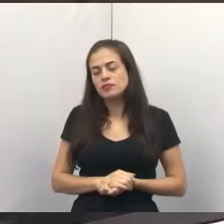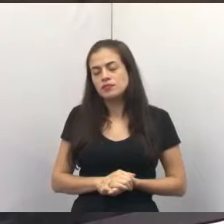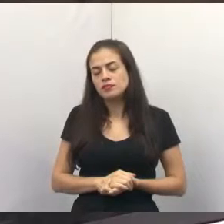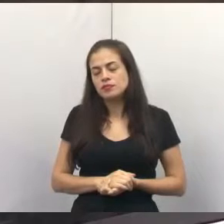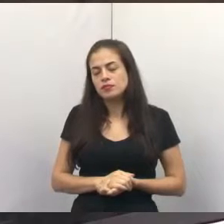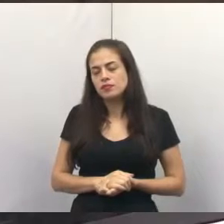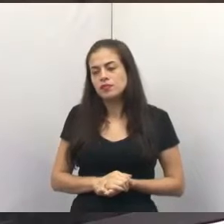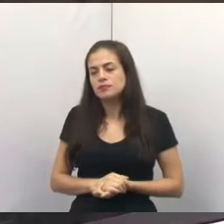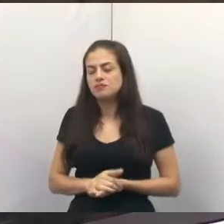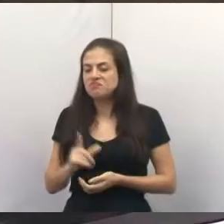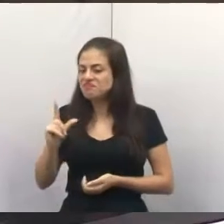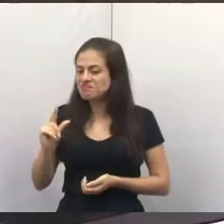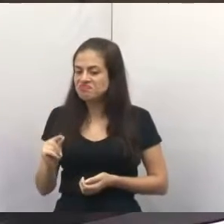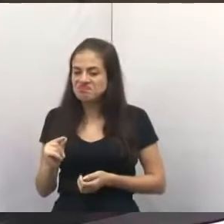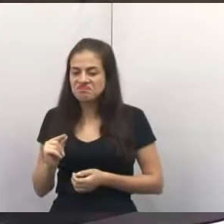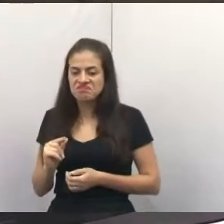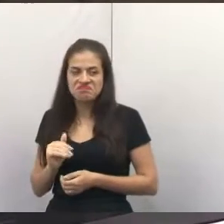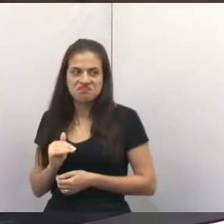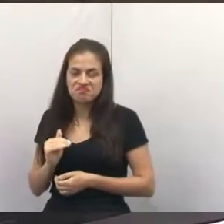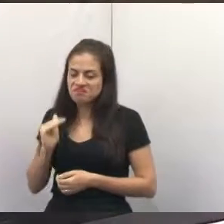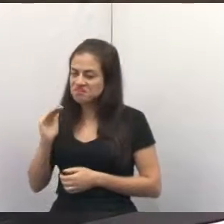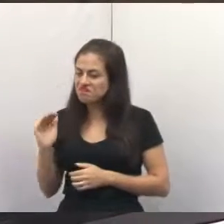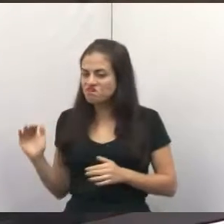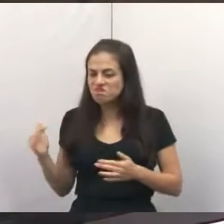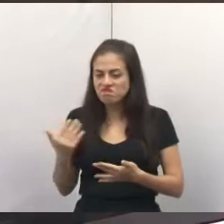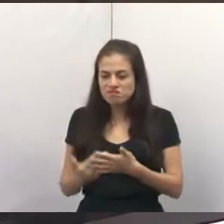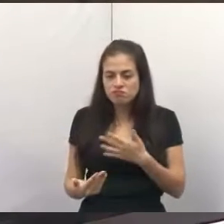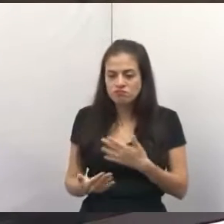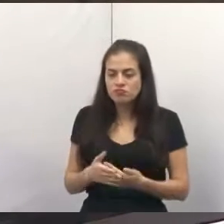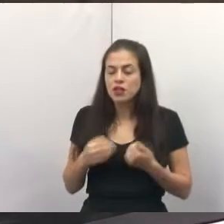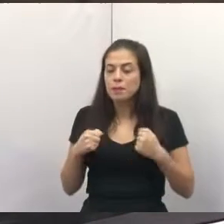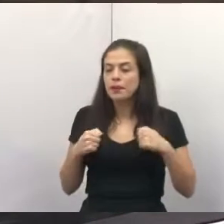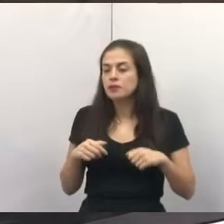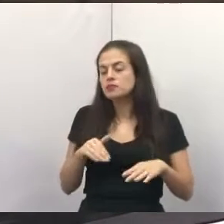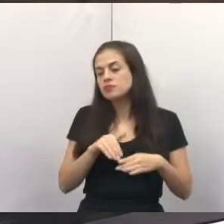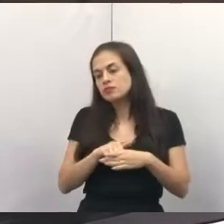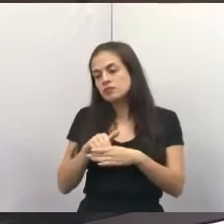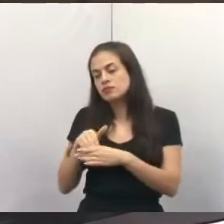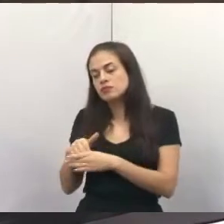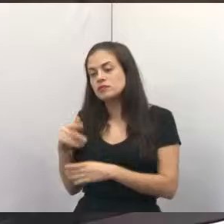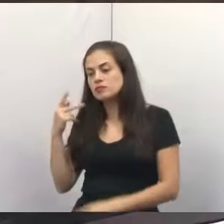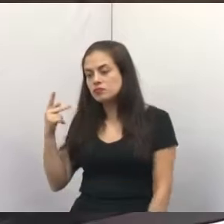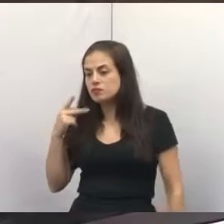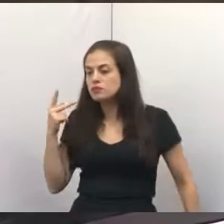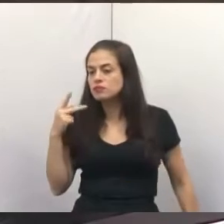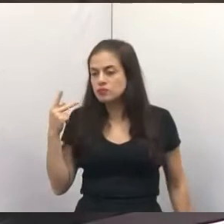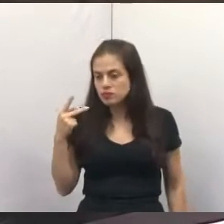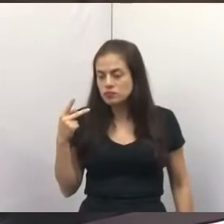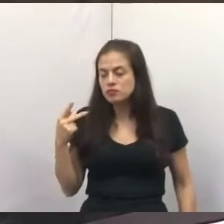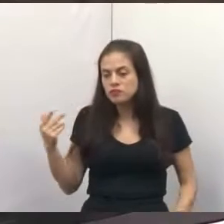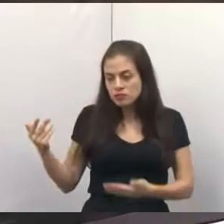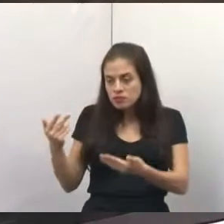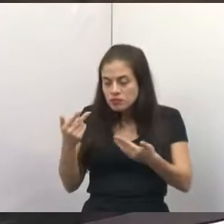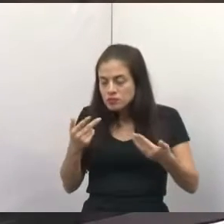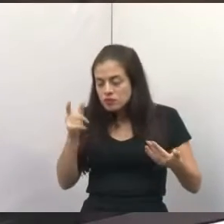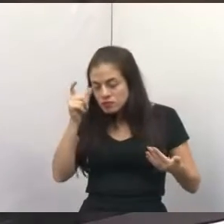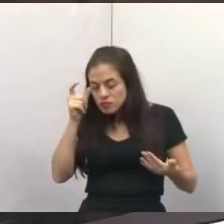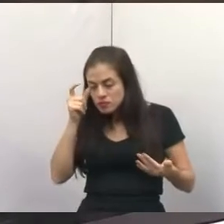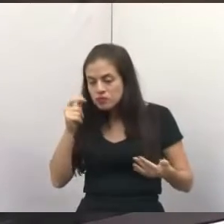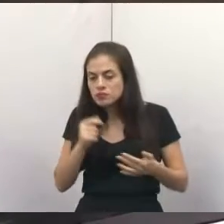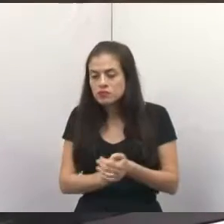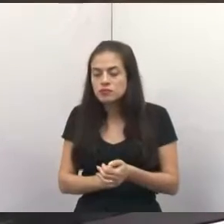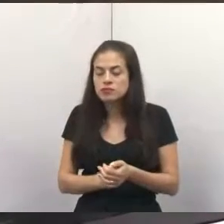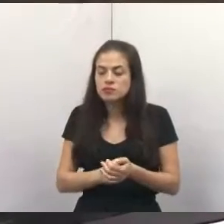maioria, minoria, maioria, a gente precisa do voto dos pares interessados, né? Para a última